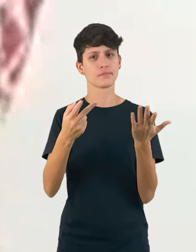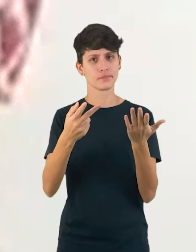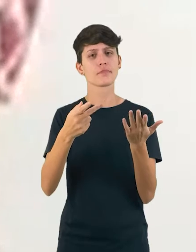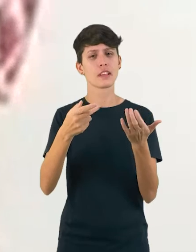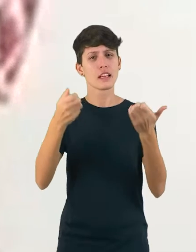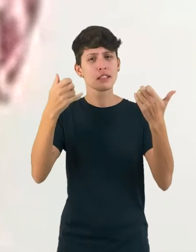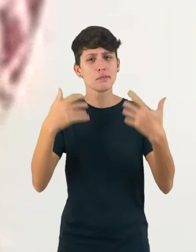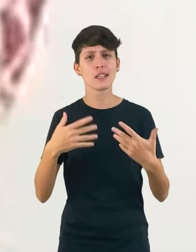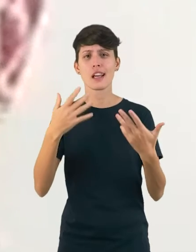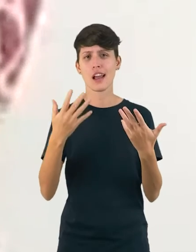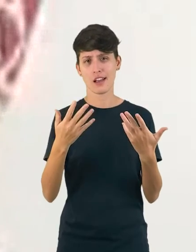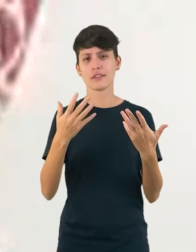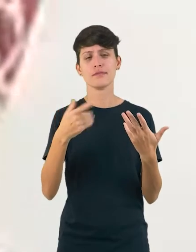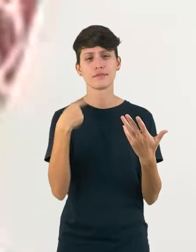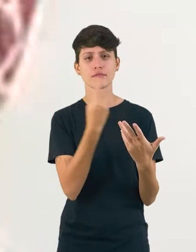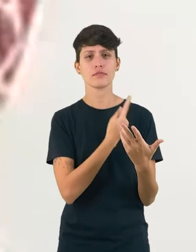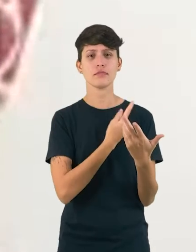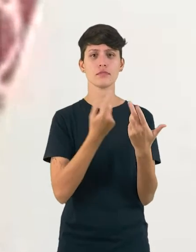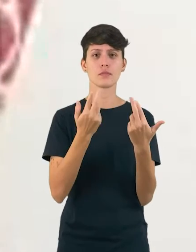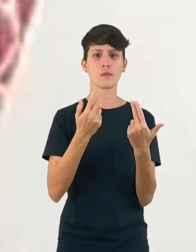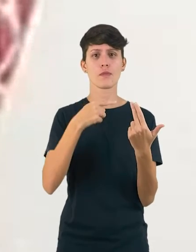parece porque